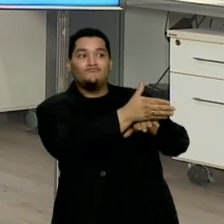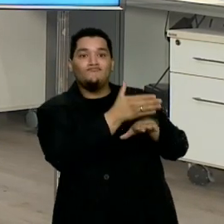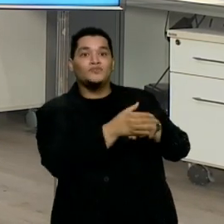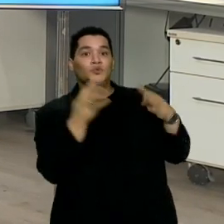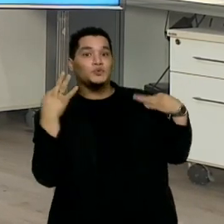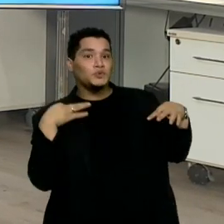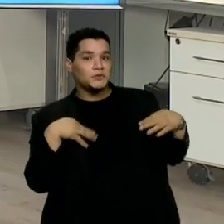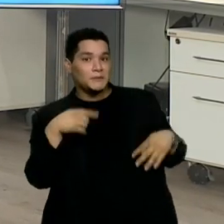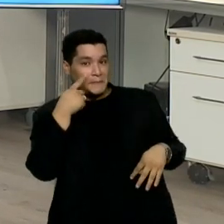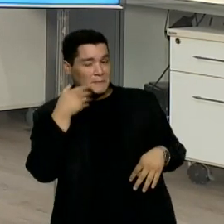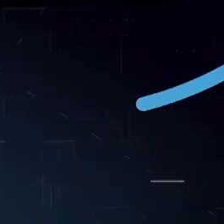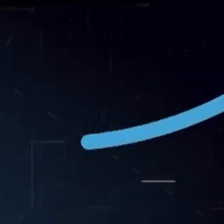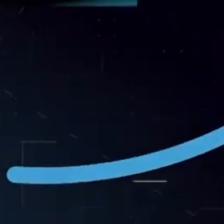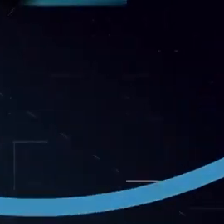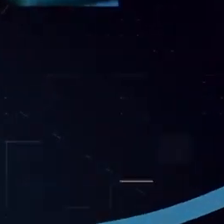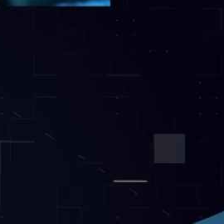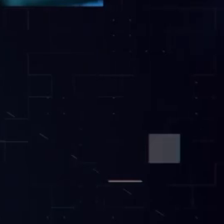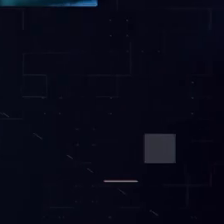a gente volta